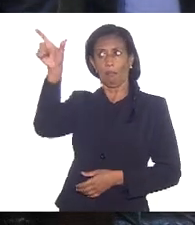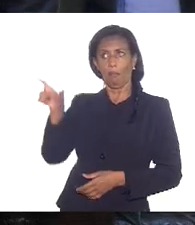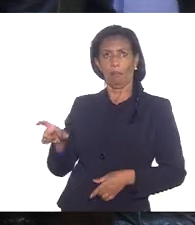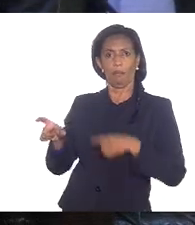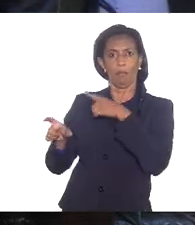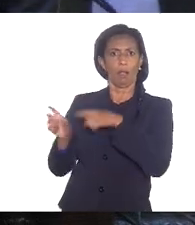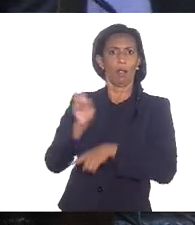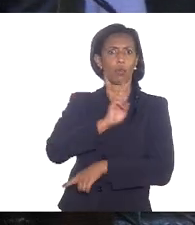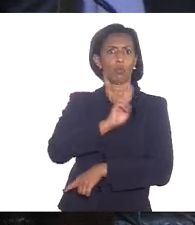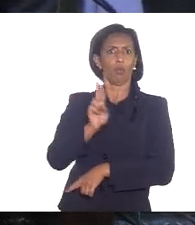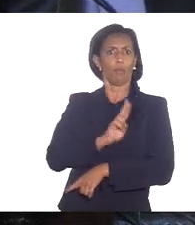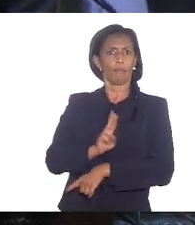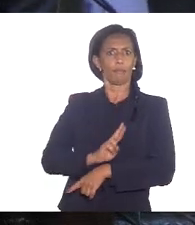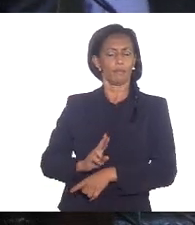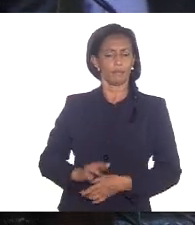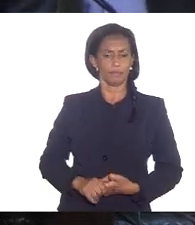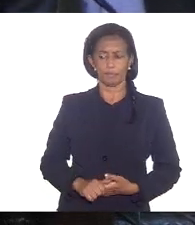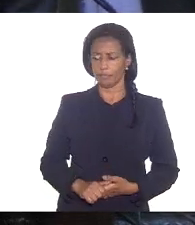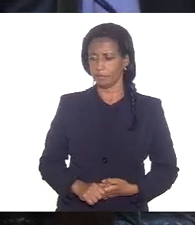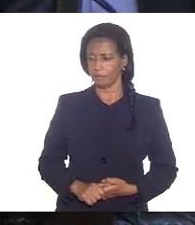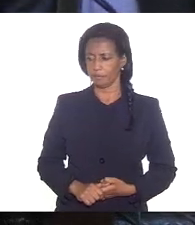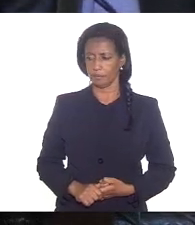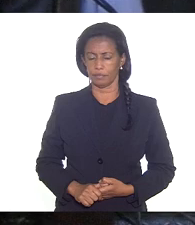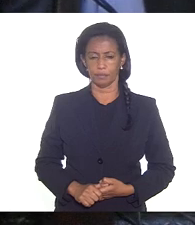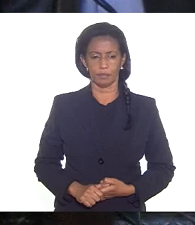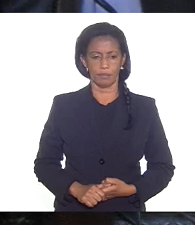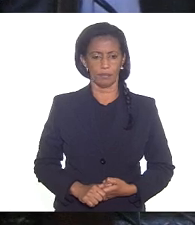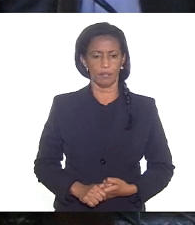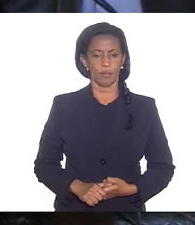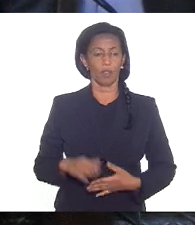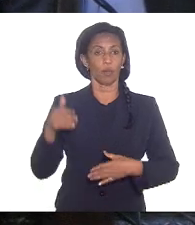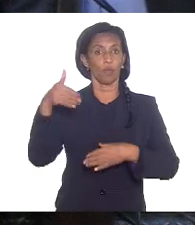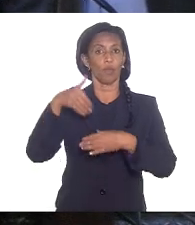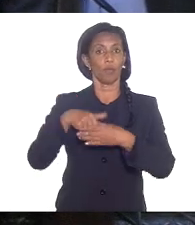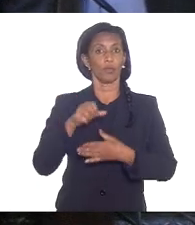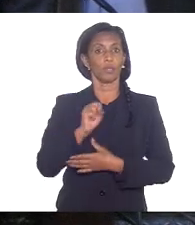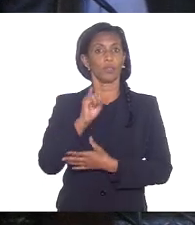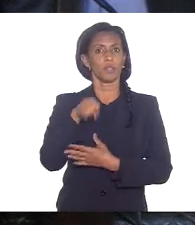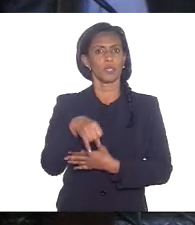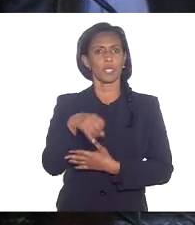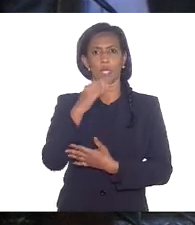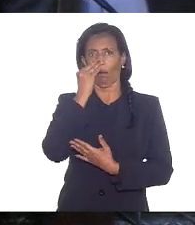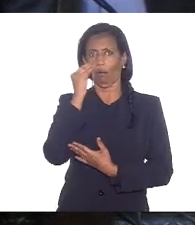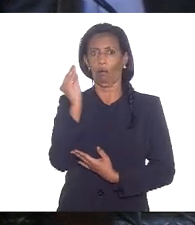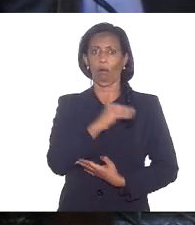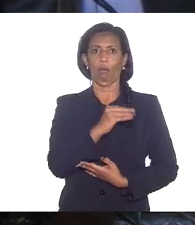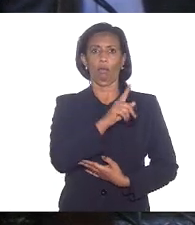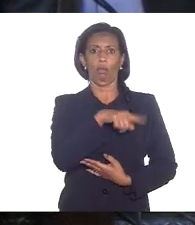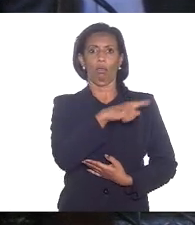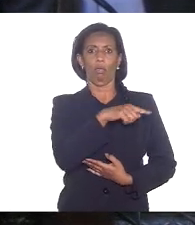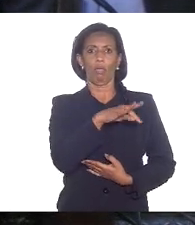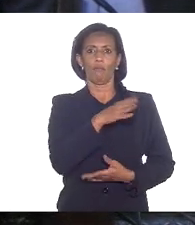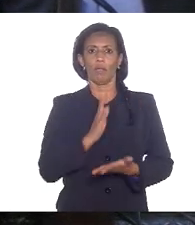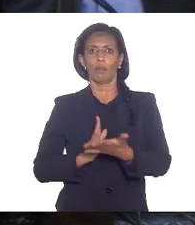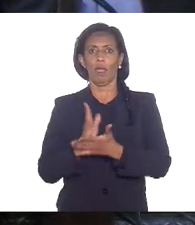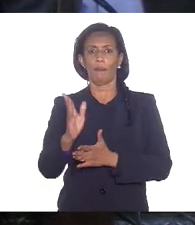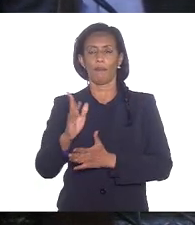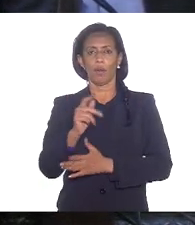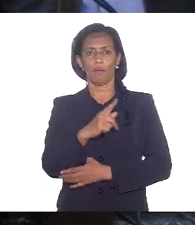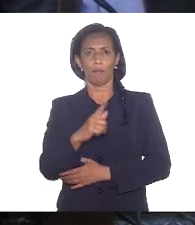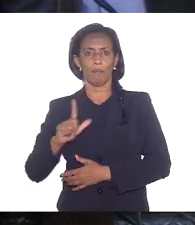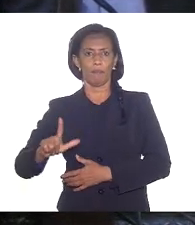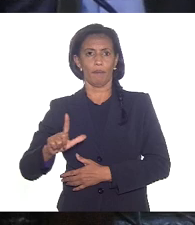a votação e nominal o botão voltando sim rejeita o veto é aprova o projeto